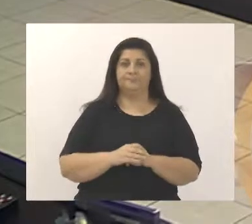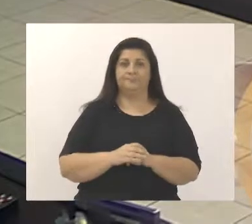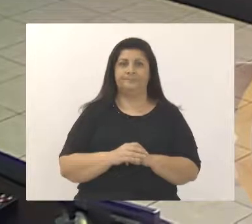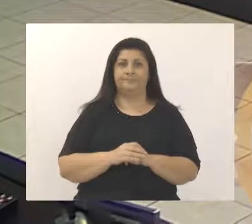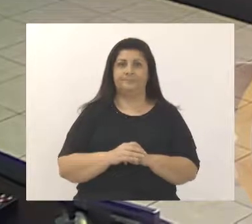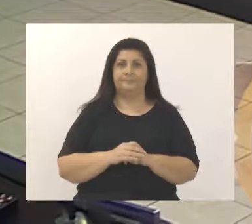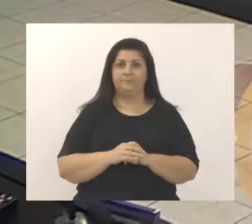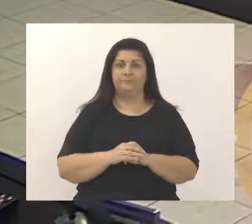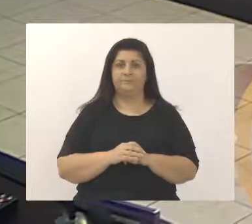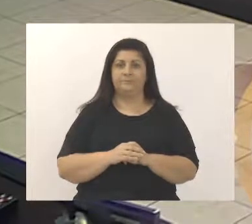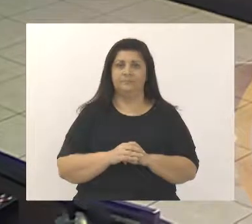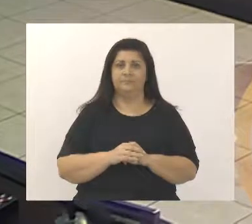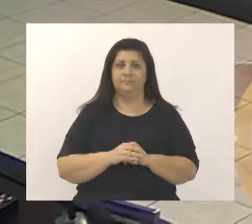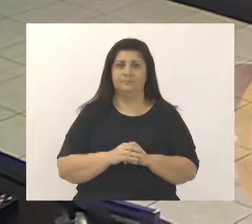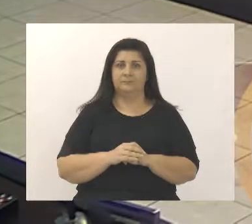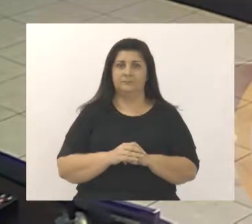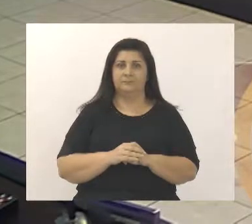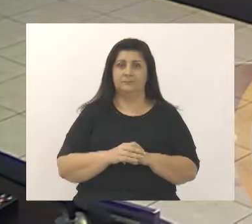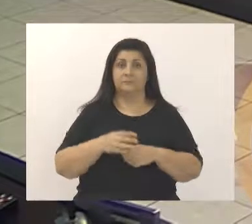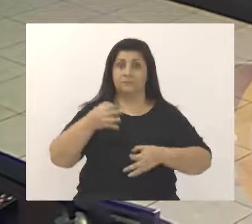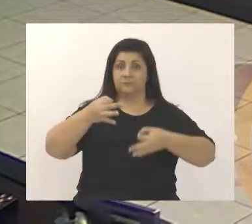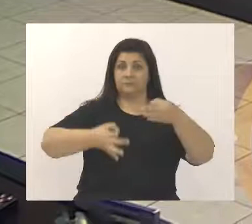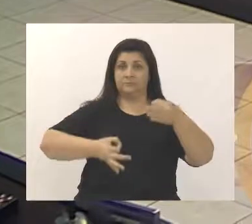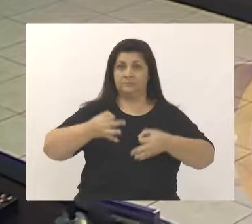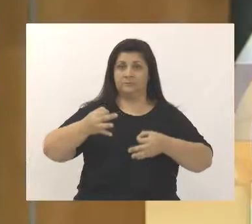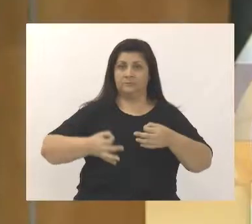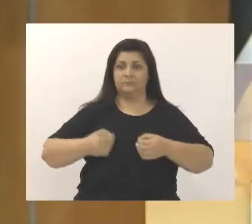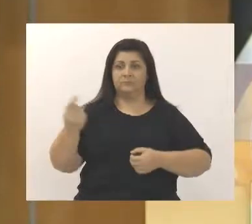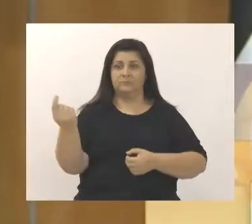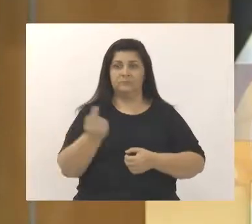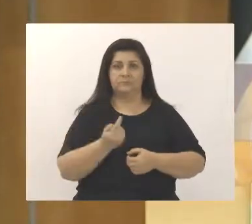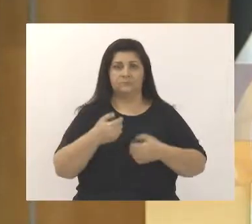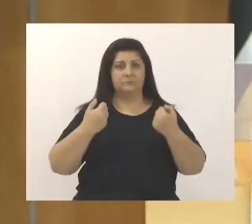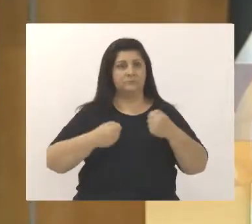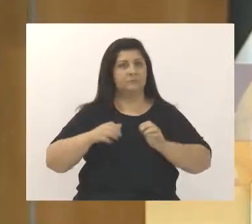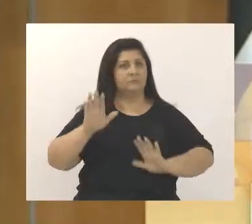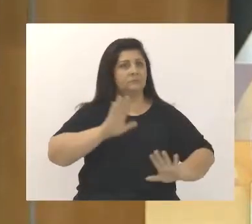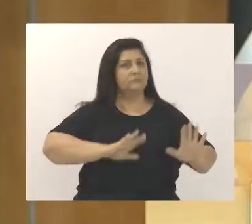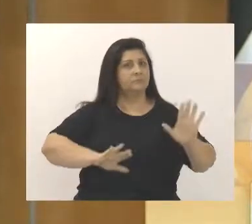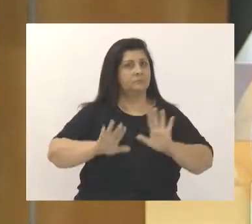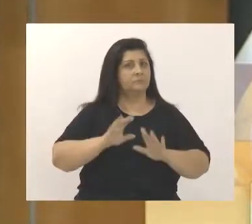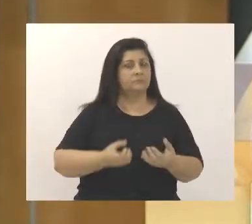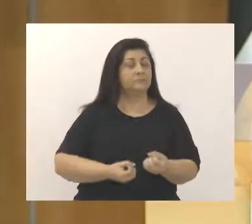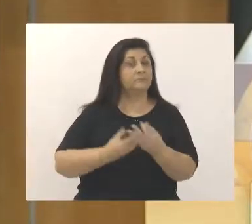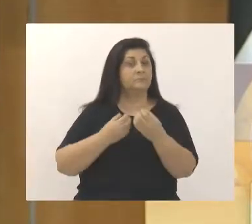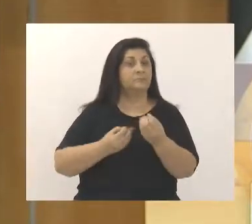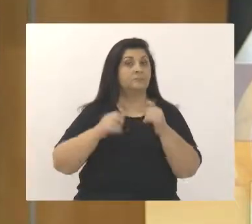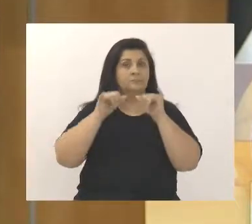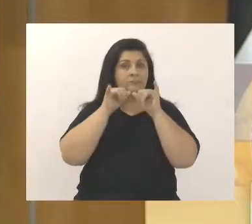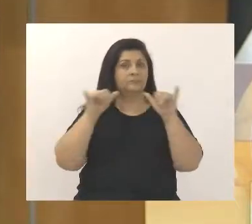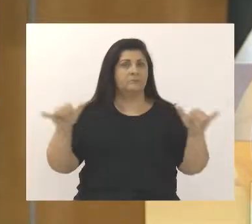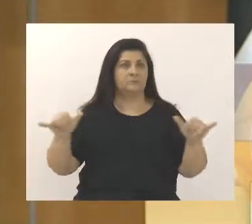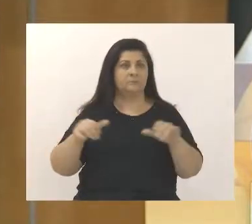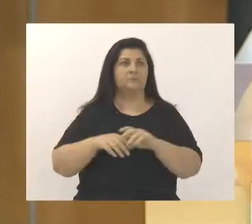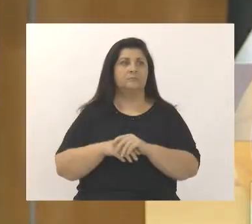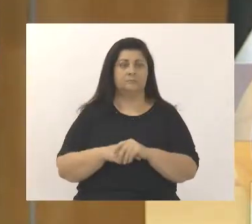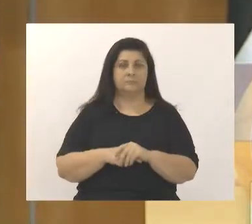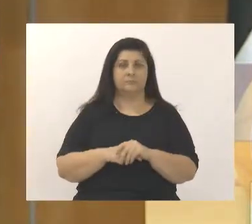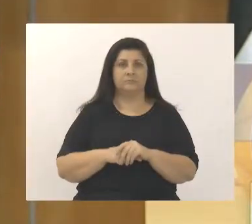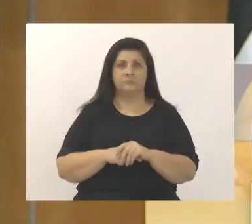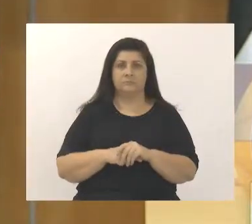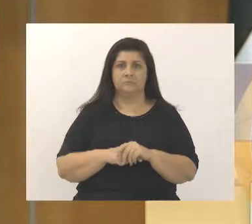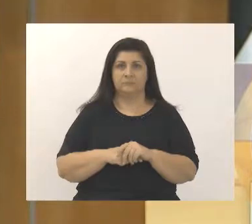a promotora e juíza quando vem nessa casa, ela tem que tomar cuidado com as informações que elas divulgam aí para a nossa